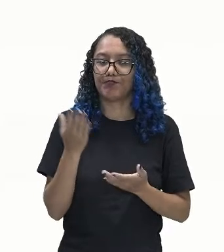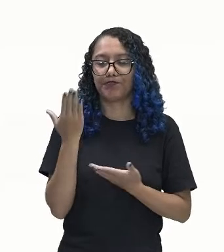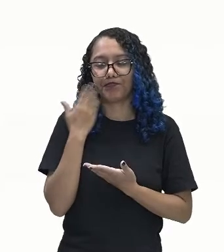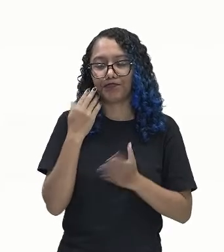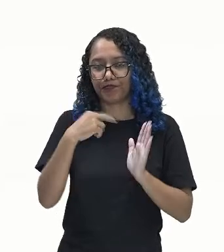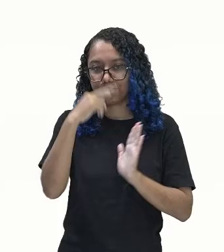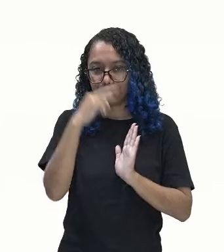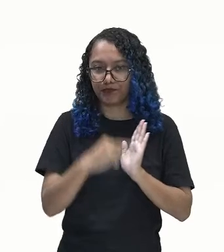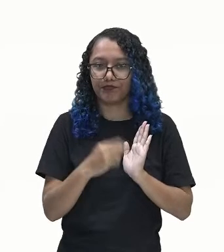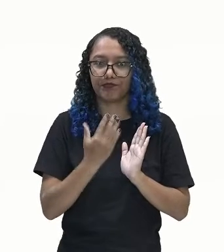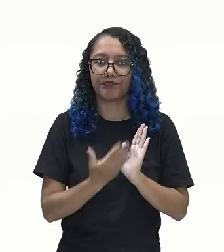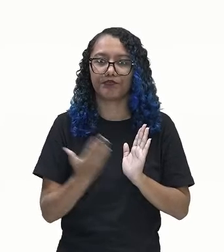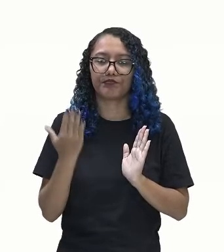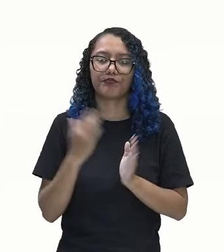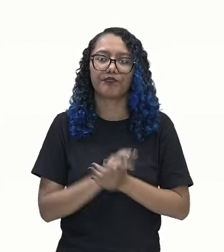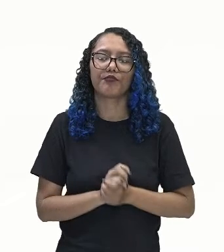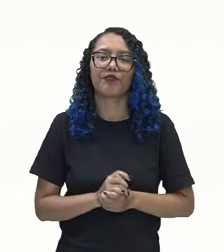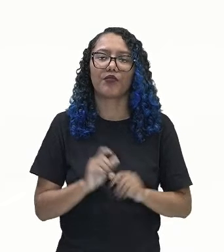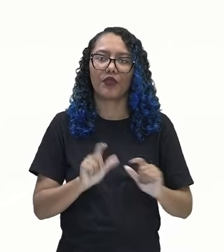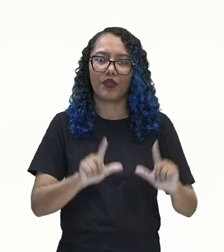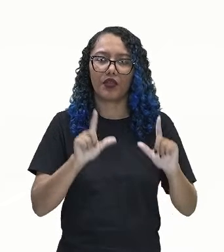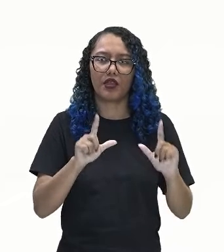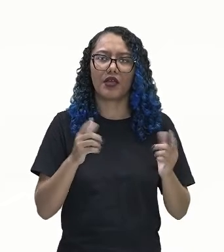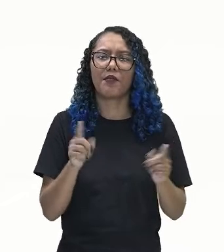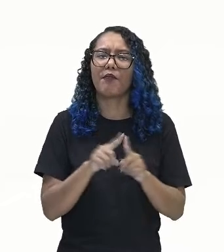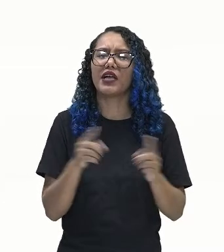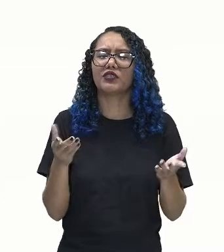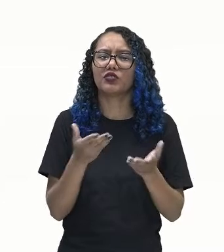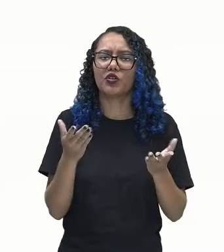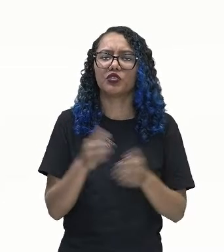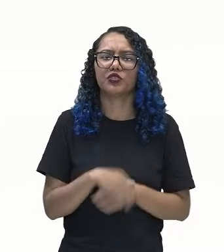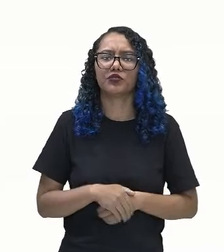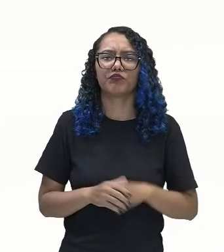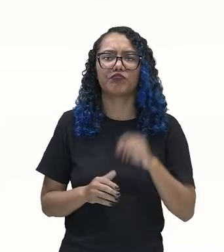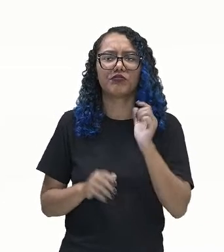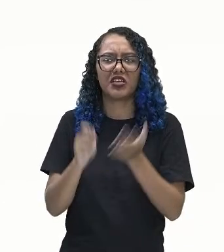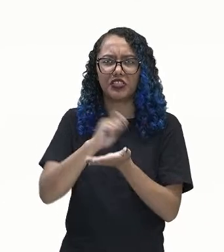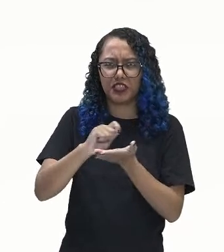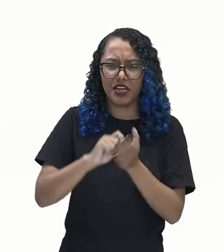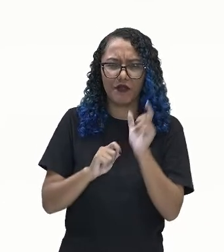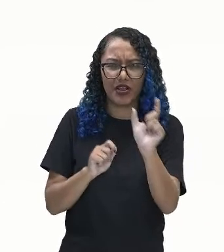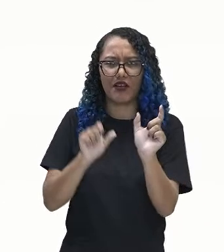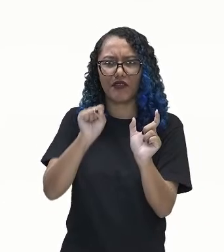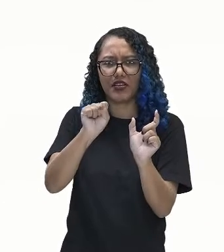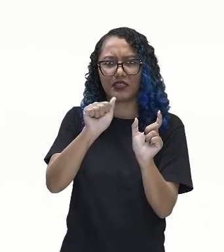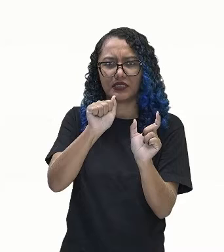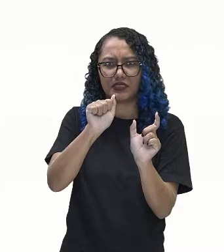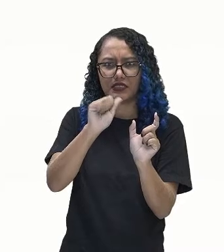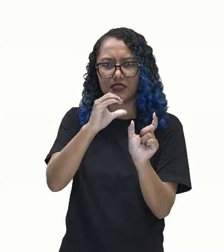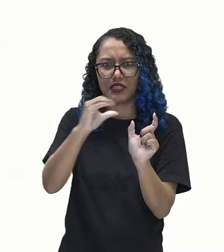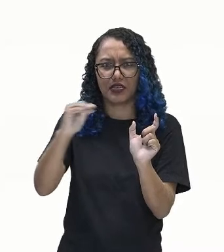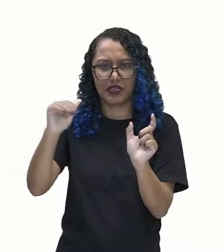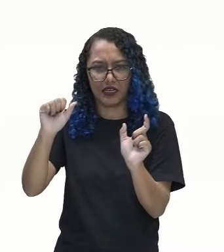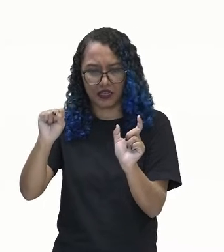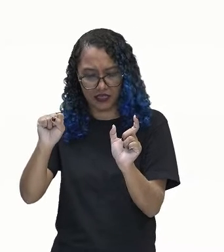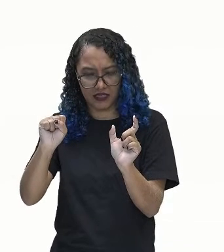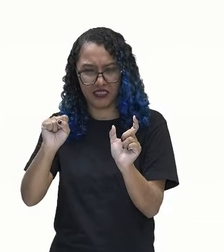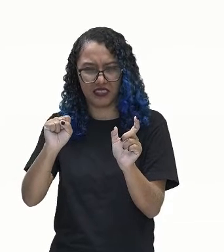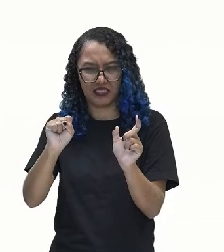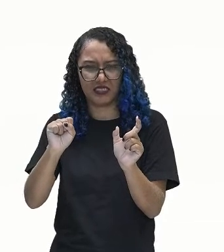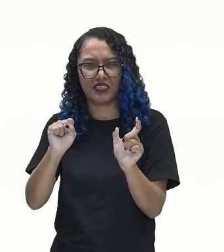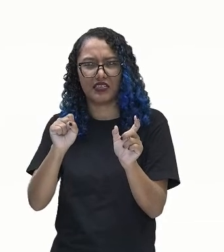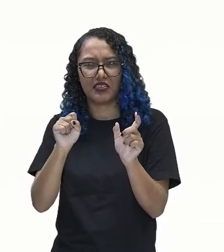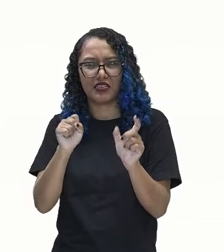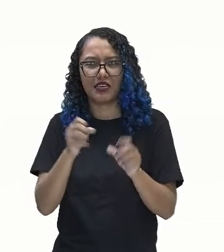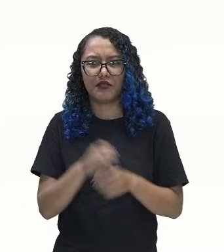né? Tem aí o cartaz. Hoje em dia, a gente escreve sacas do mesmo jeito aqui. A gente escreve com